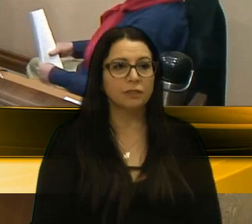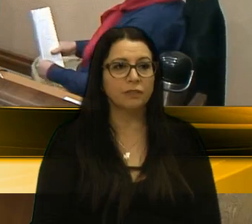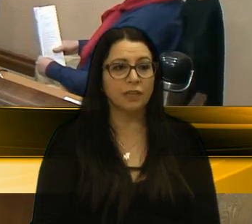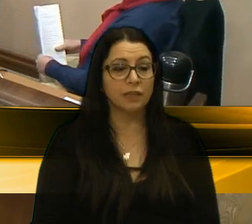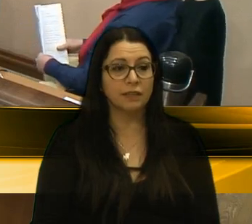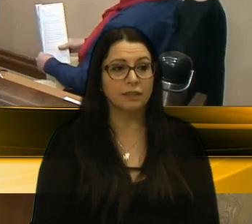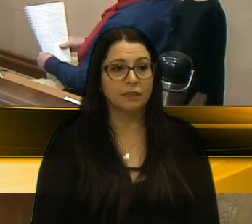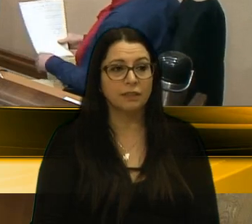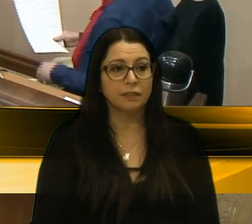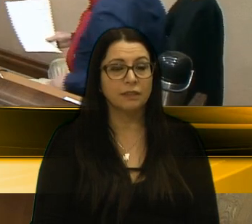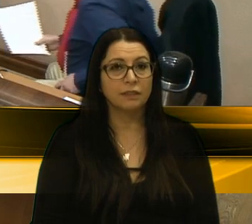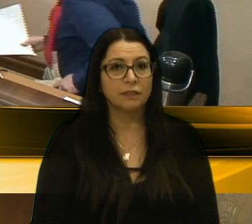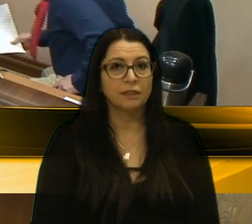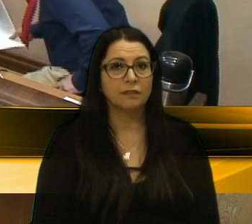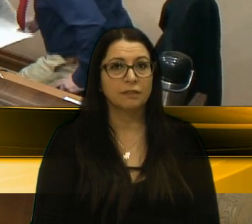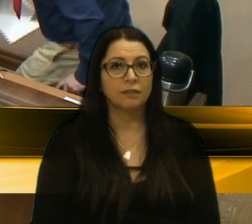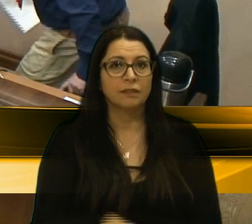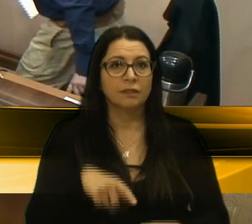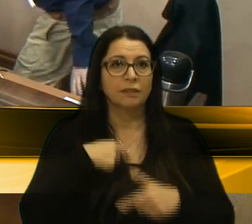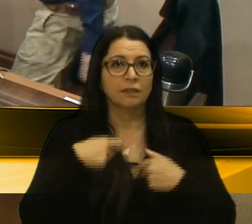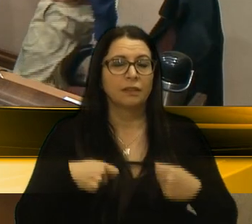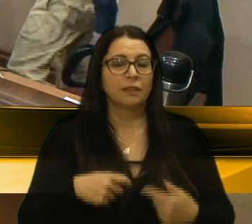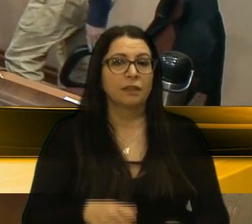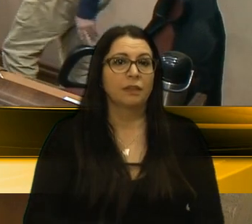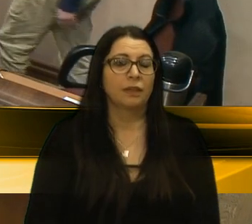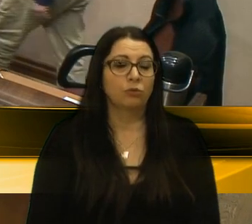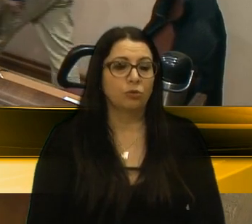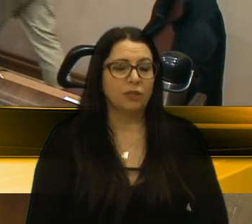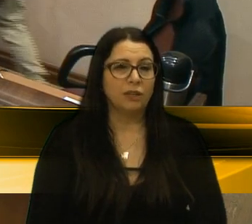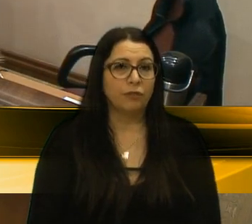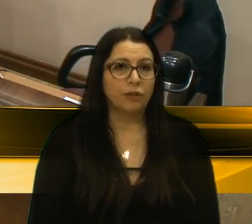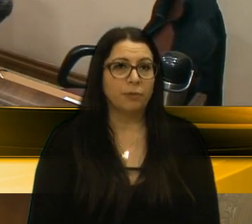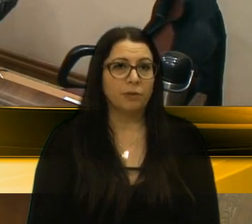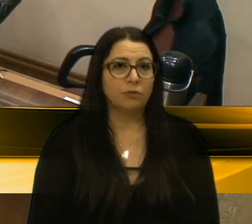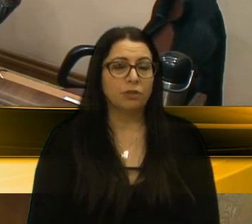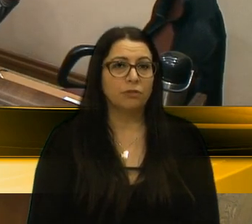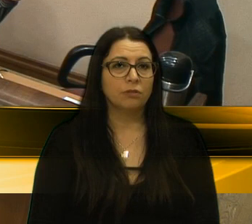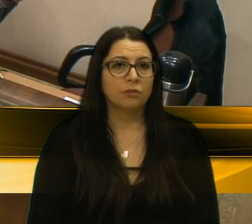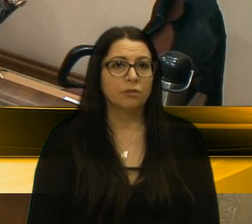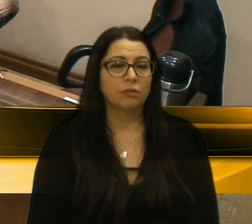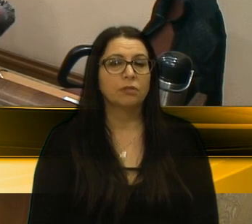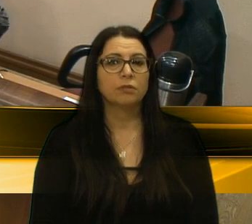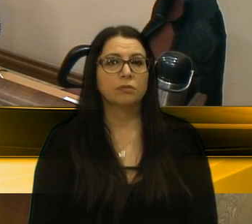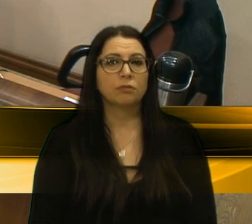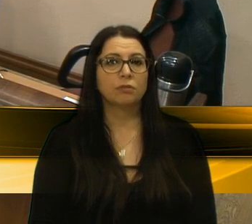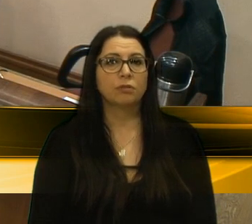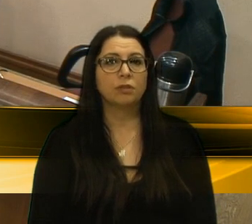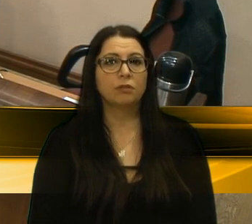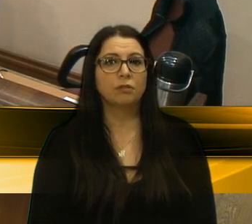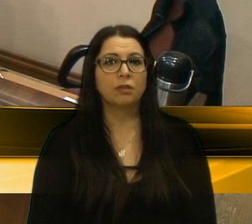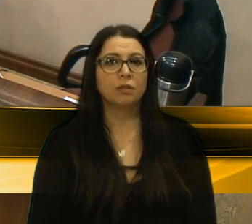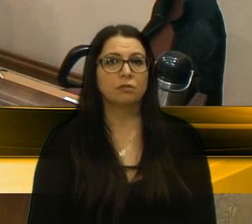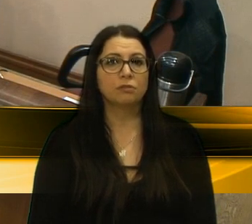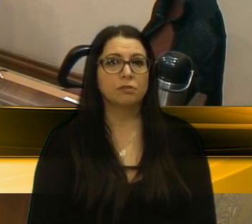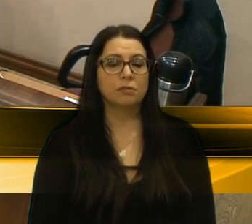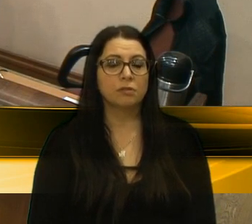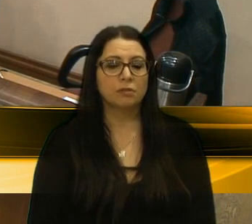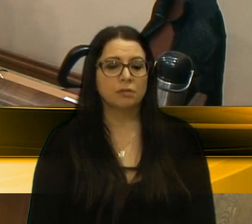Do meu espaço ao vereador Ricardo Daneluz. Vai ceder o seu espaço ao vereador Ricardo Daneluz.